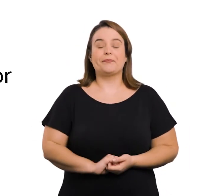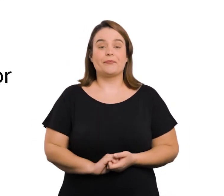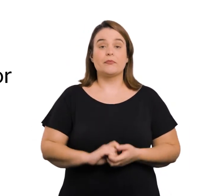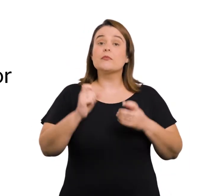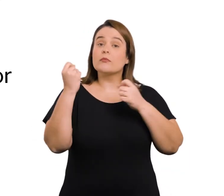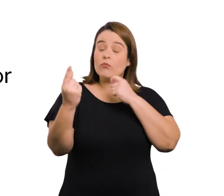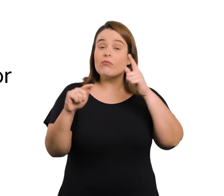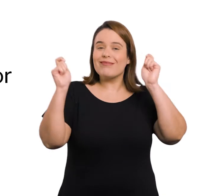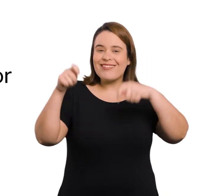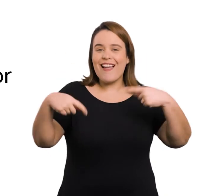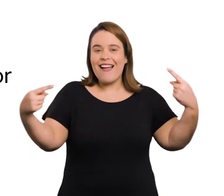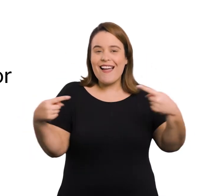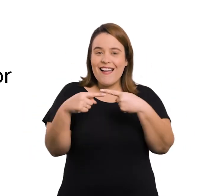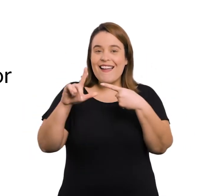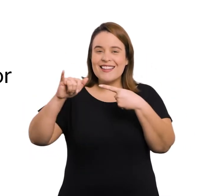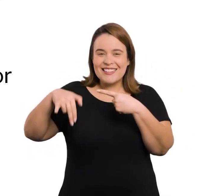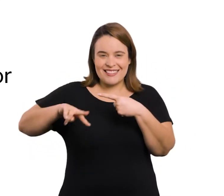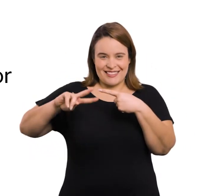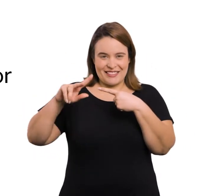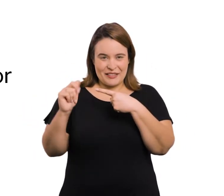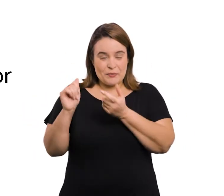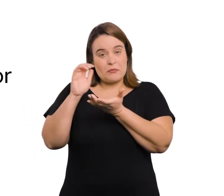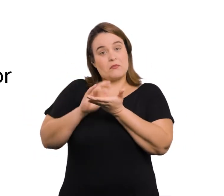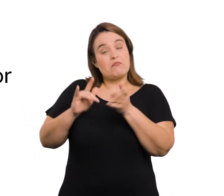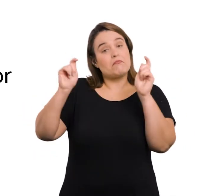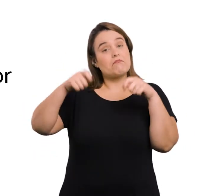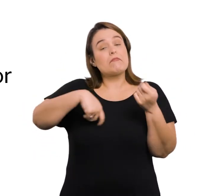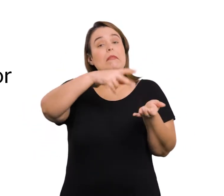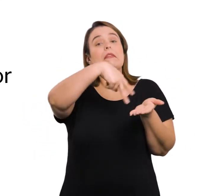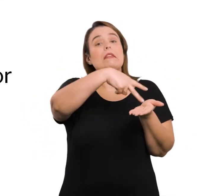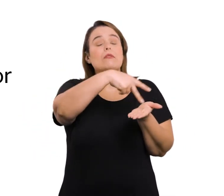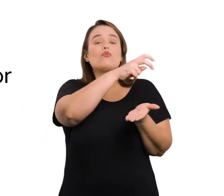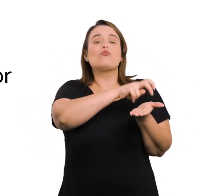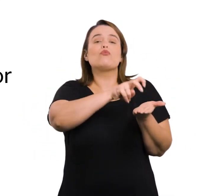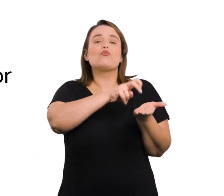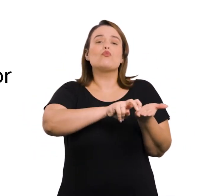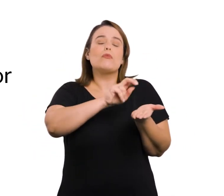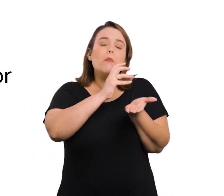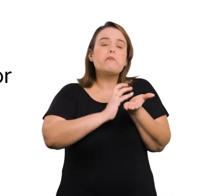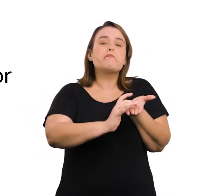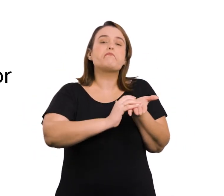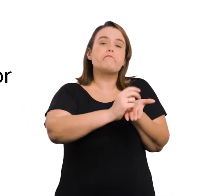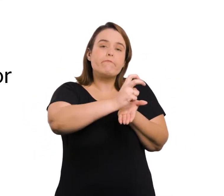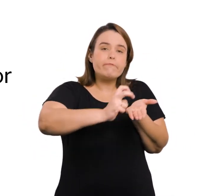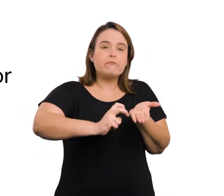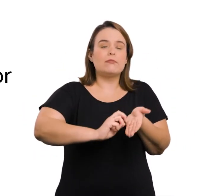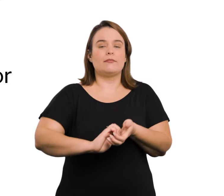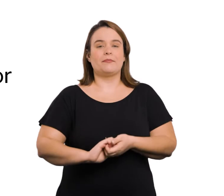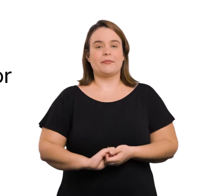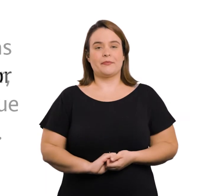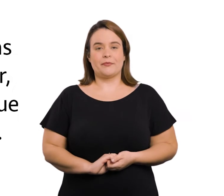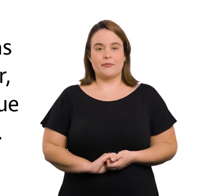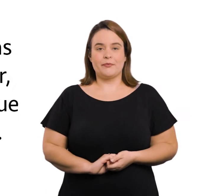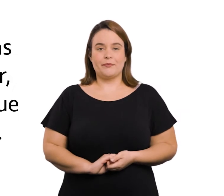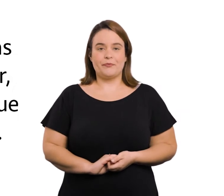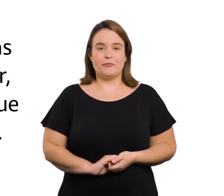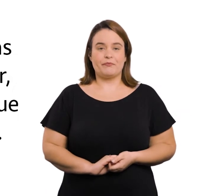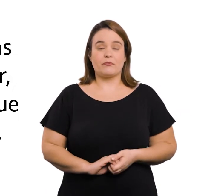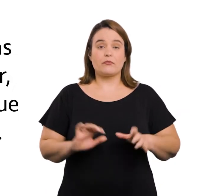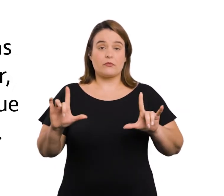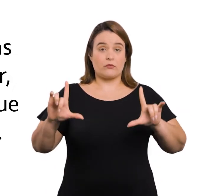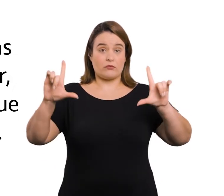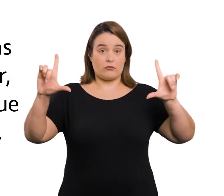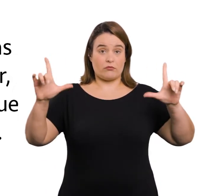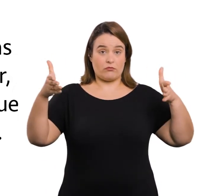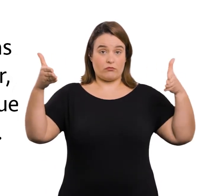ser conectados à linha Braille, possibilitando a leitura de qualquer documento impresso por meio do Braille. Monitor